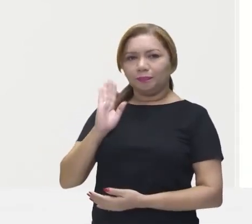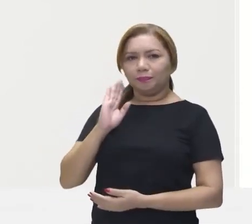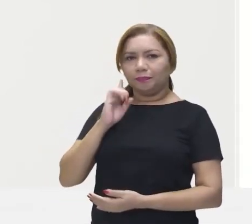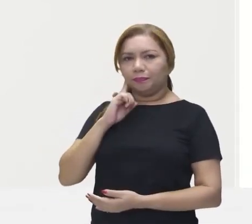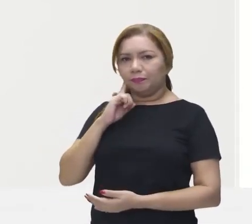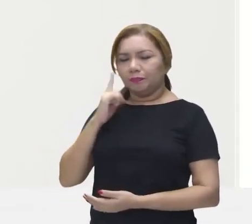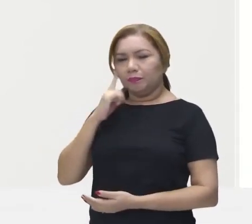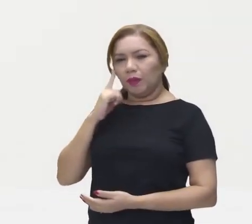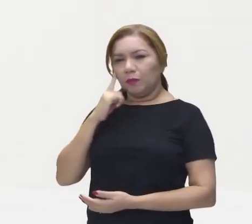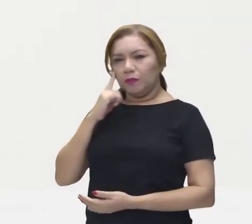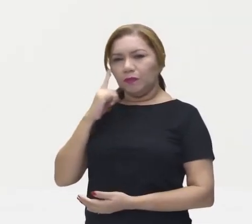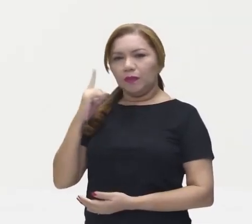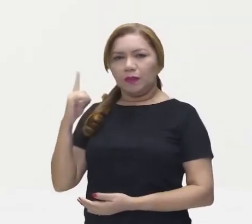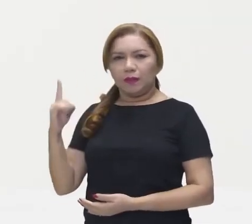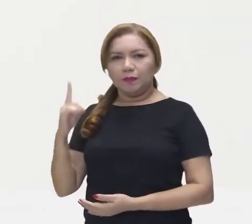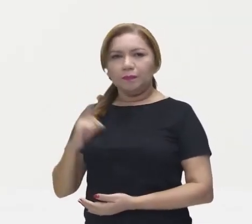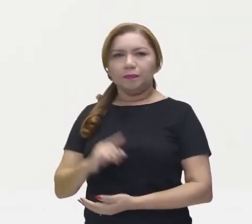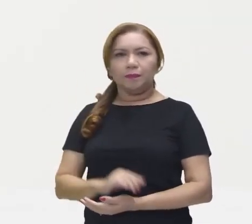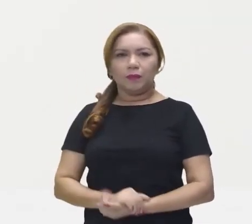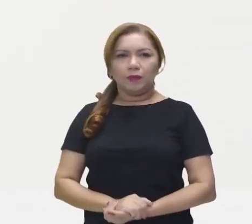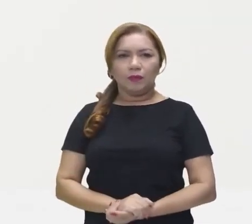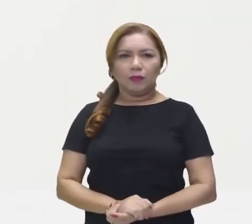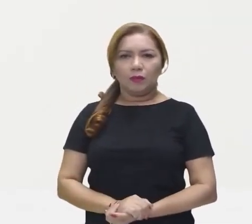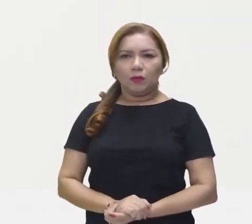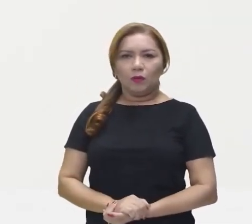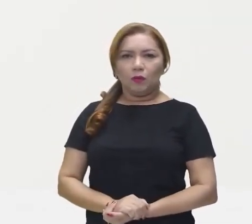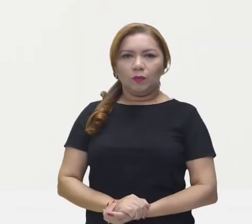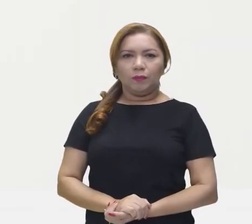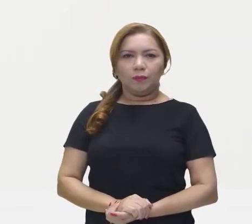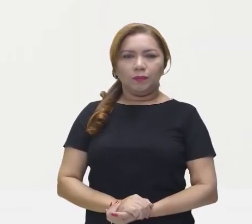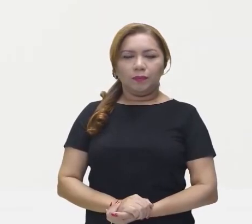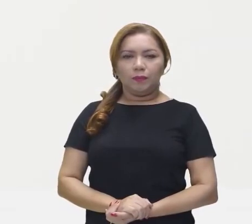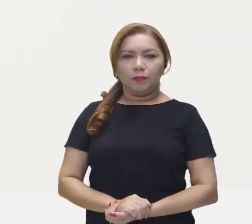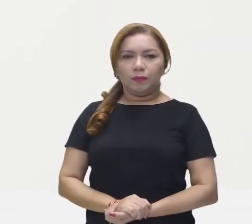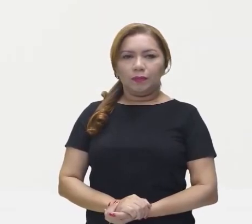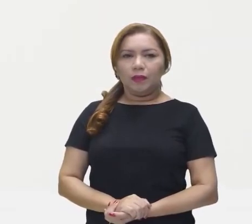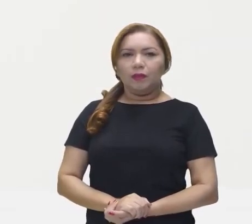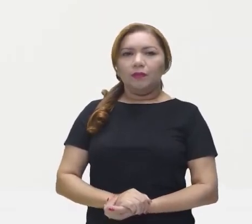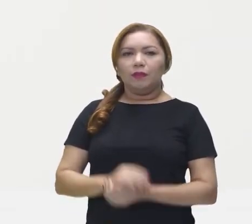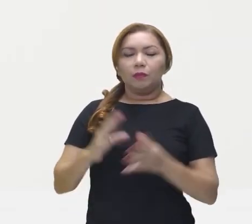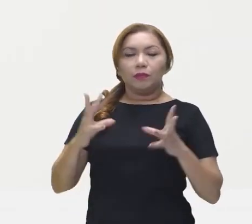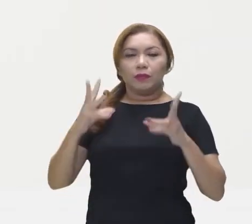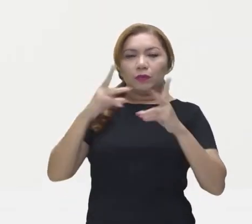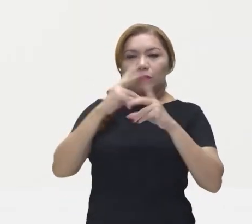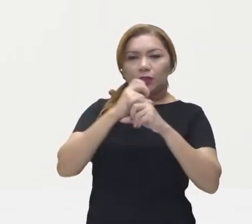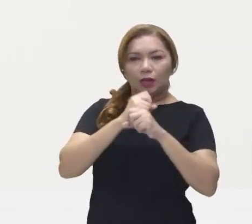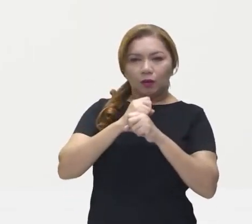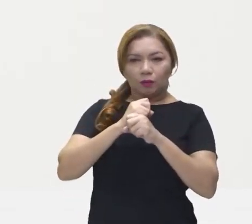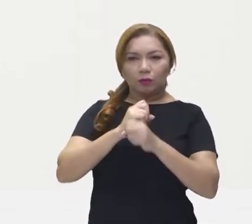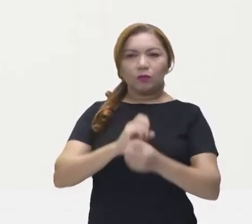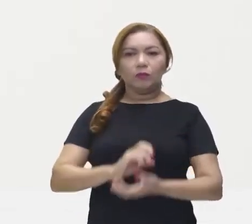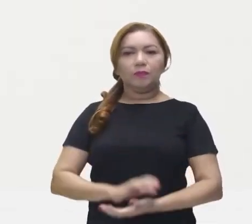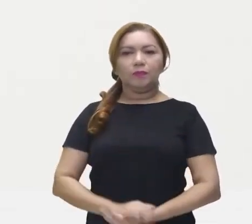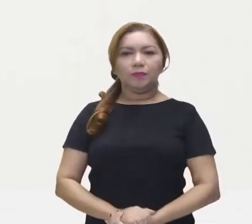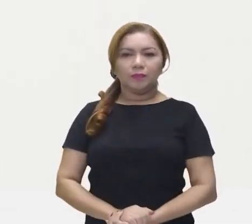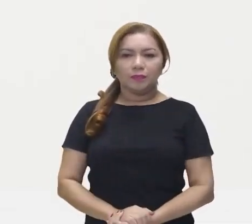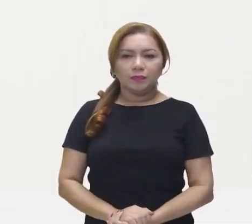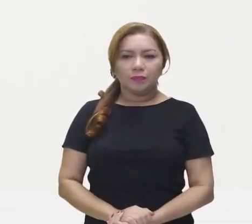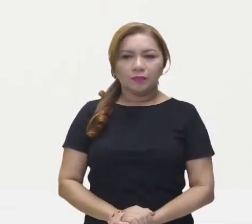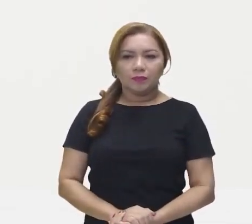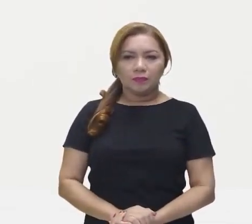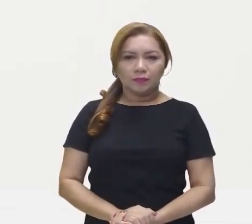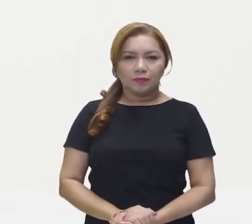fazer o nosso cálculo. Vamos calcular aqui. Beleza. O que eu tenho que fazer? Eu